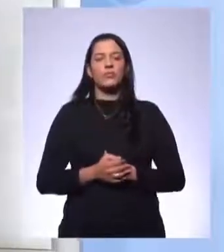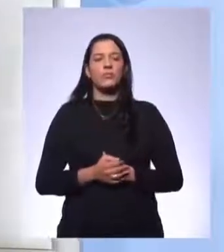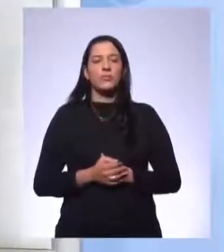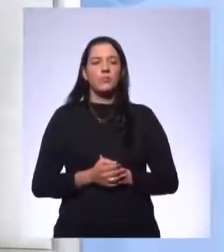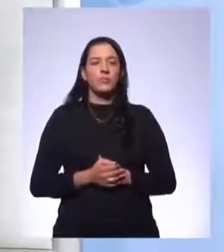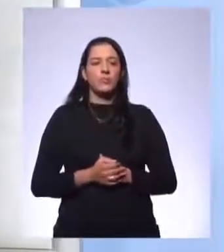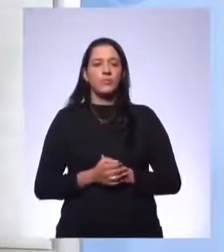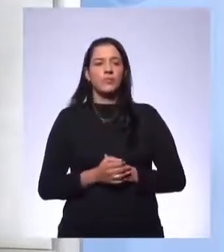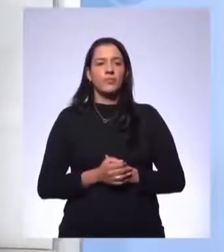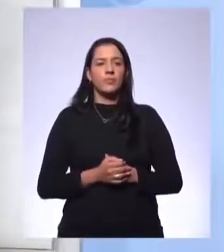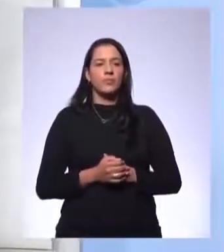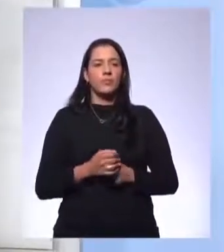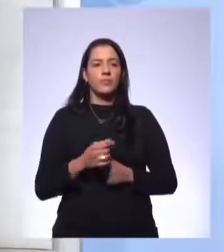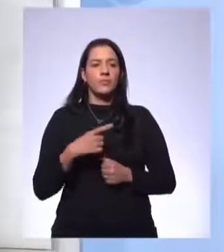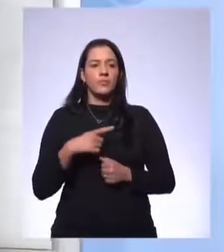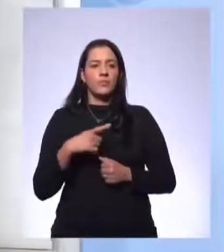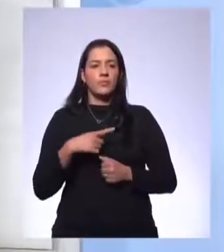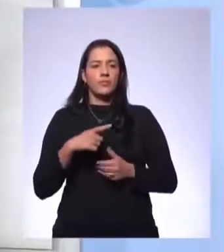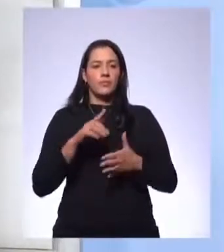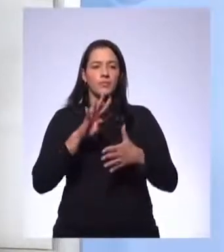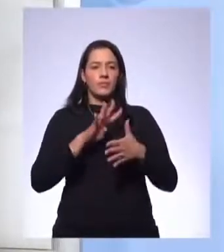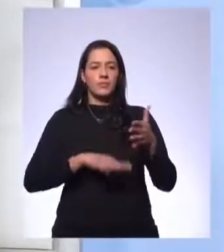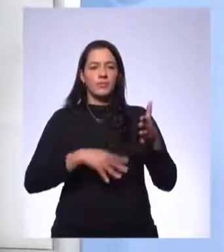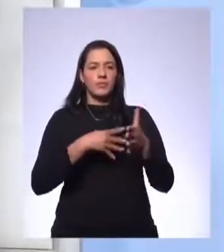ela é assim, ó. É uma tabelona assim, ó,